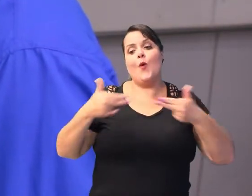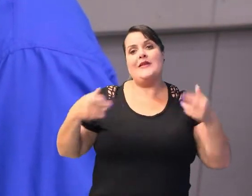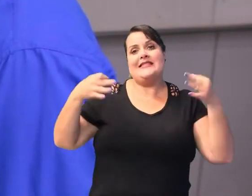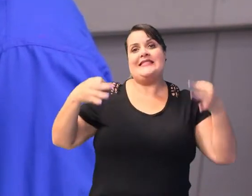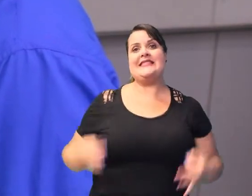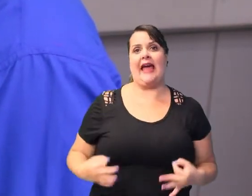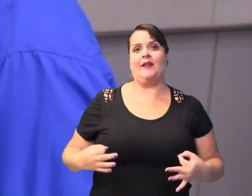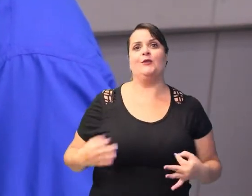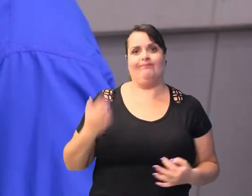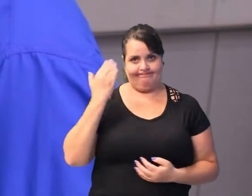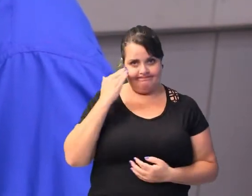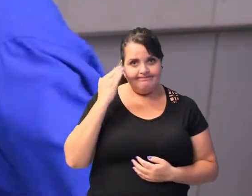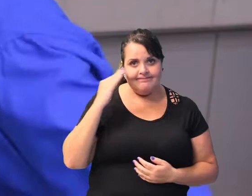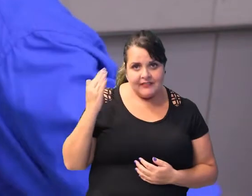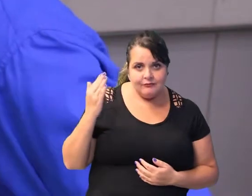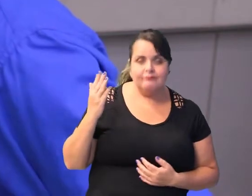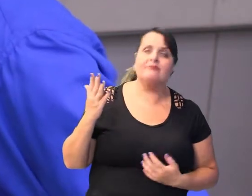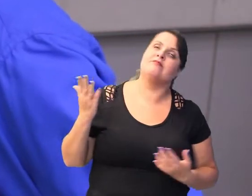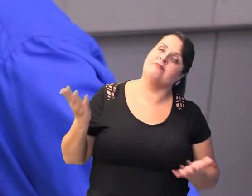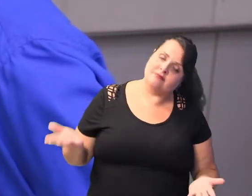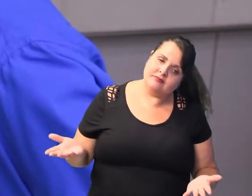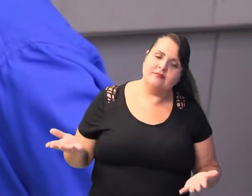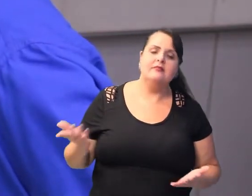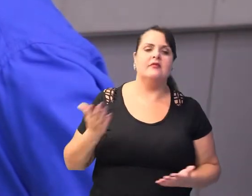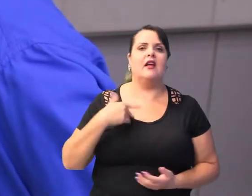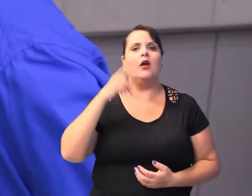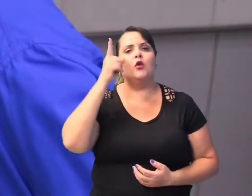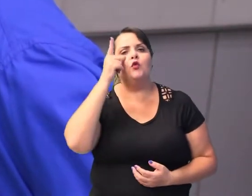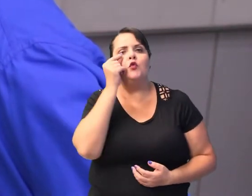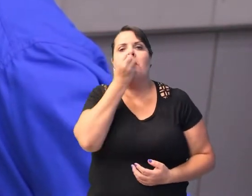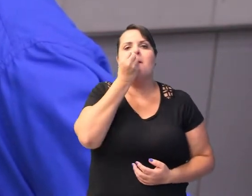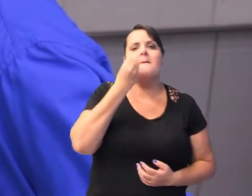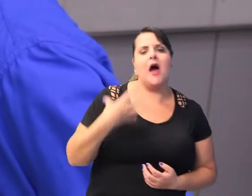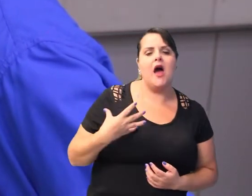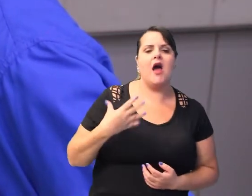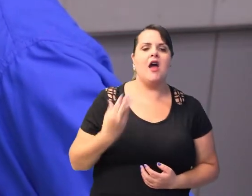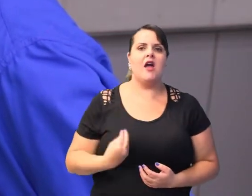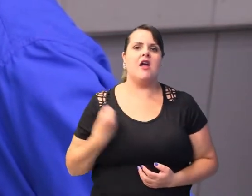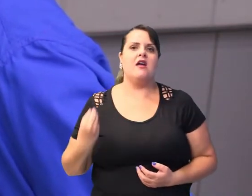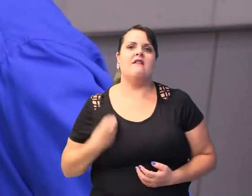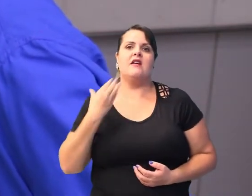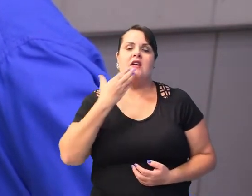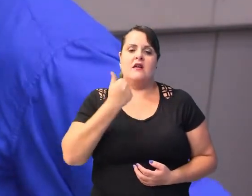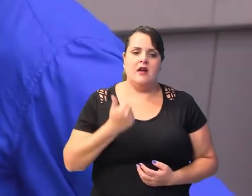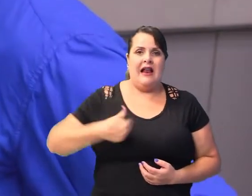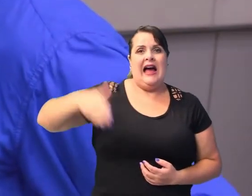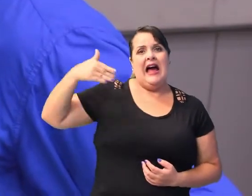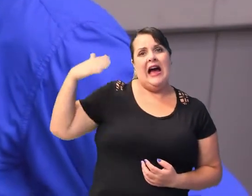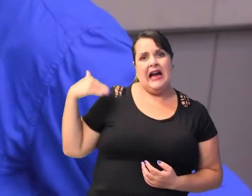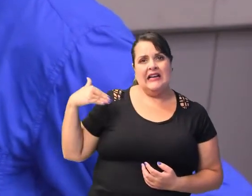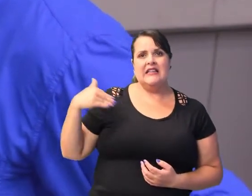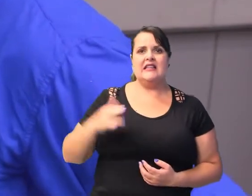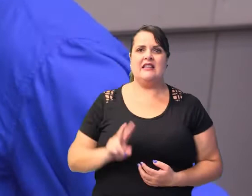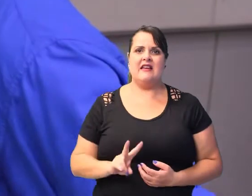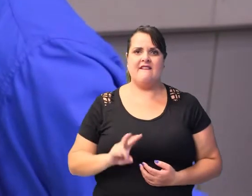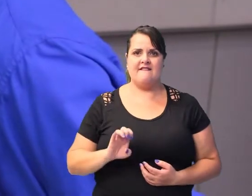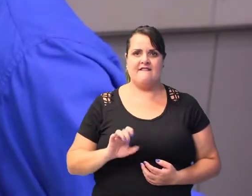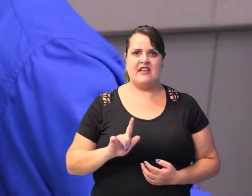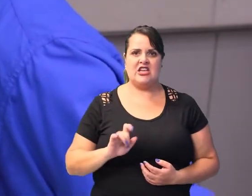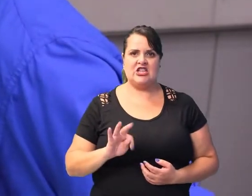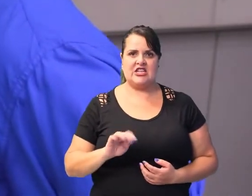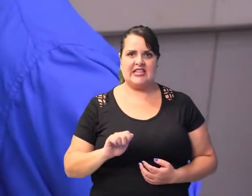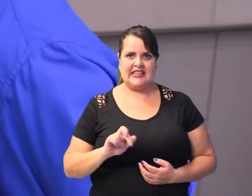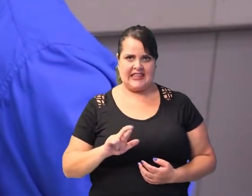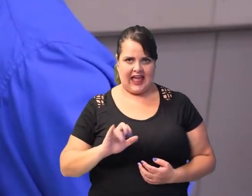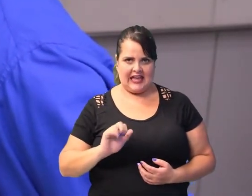assim em ricos grande nutrientes eu rendo melhor é falar meu sono melhor a minha vida é melhor antes mesmo dela vegetariano não me